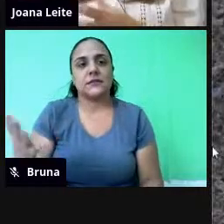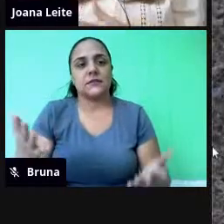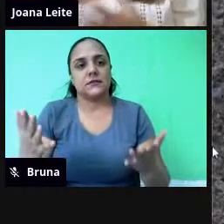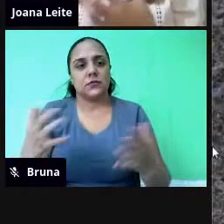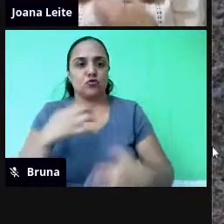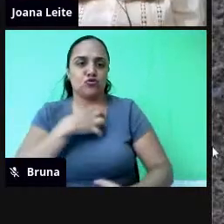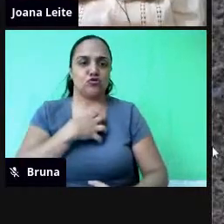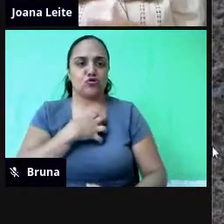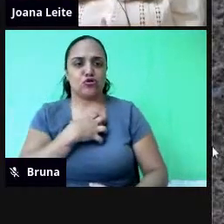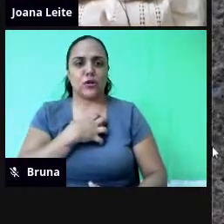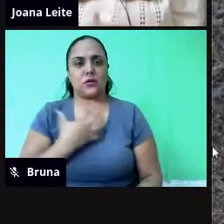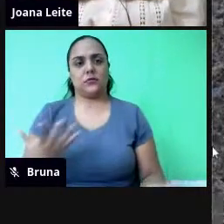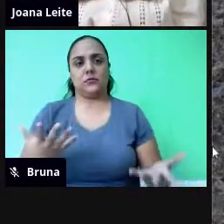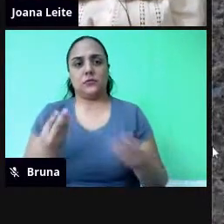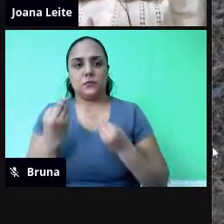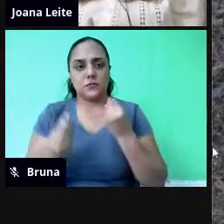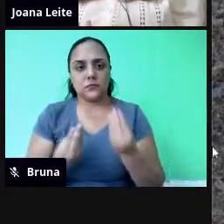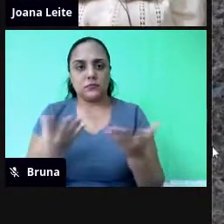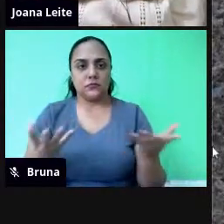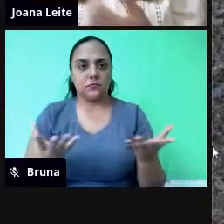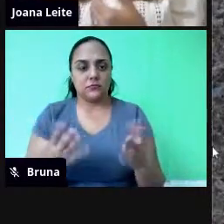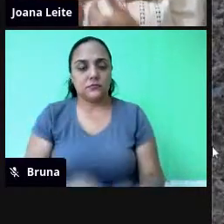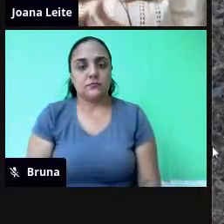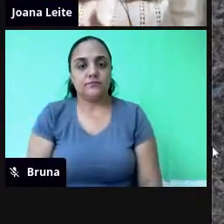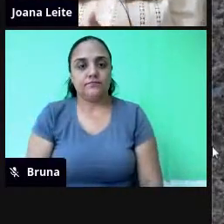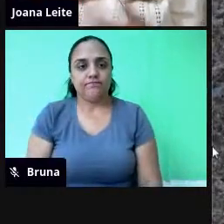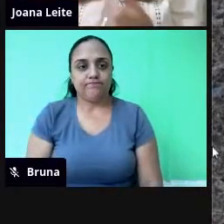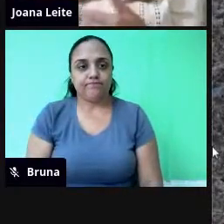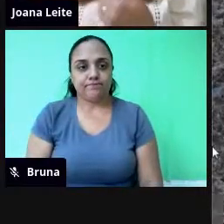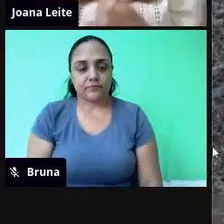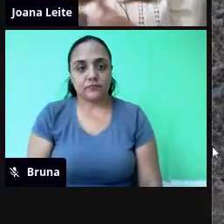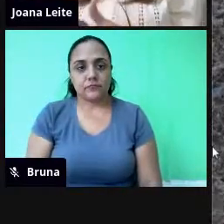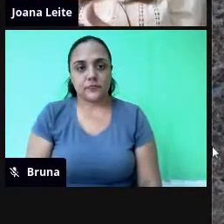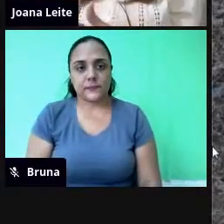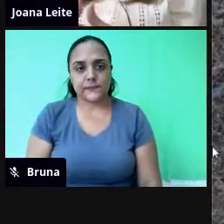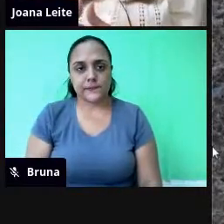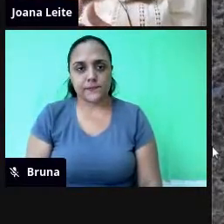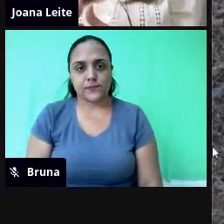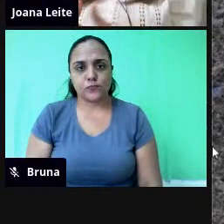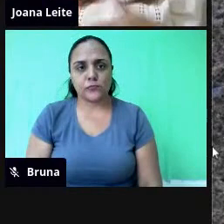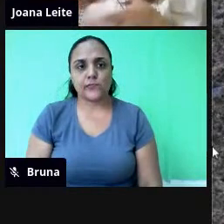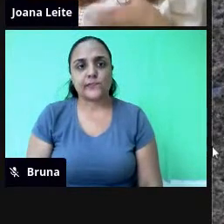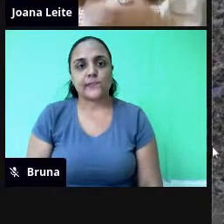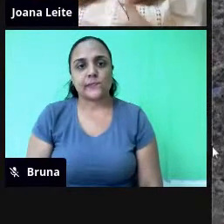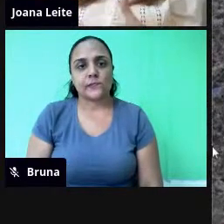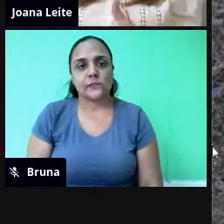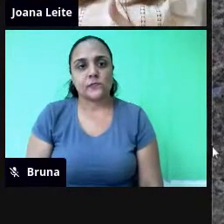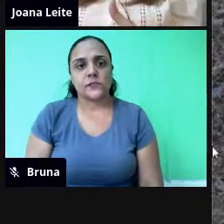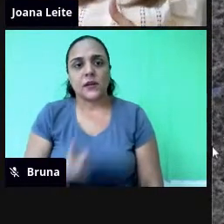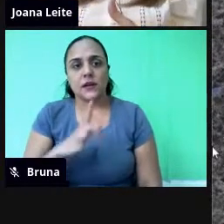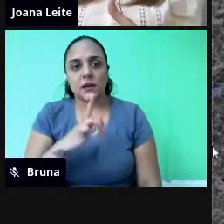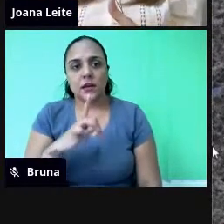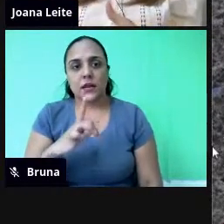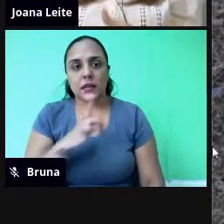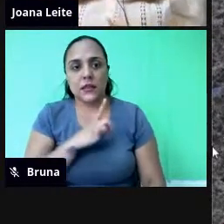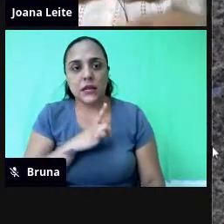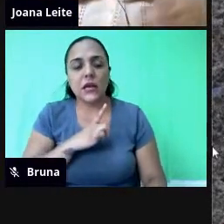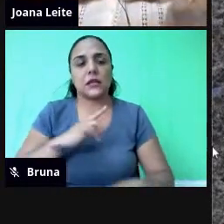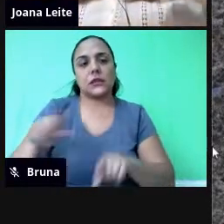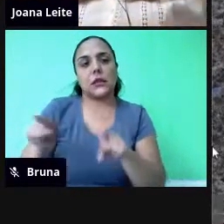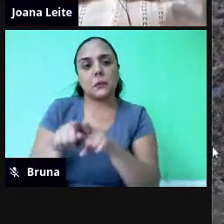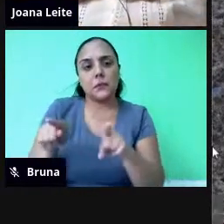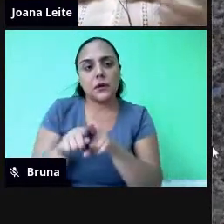comportamentos repetitivos tenham muito fundo sensorial, né, de estimulação, autoestimulação sensorial, desordem no processamento